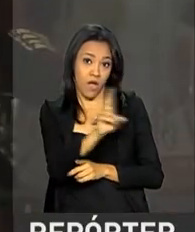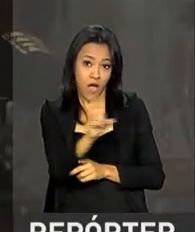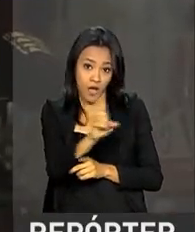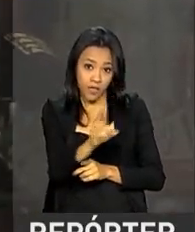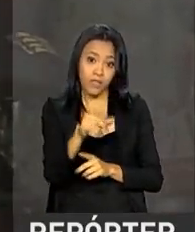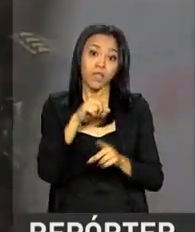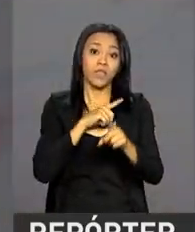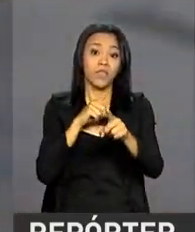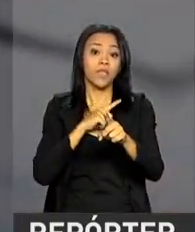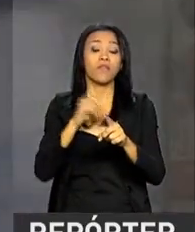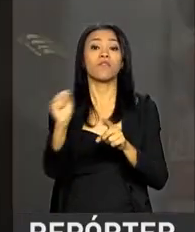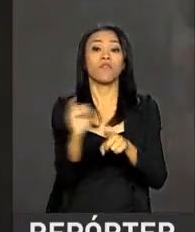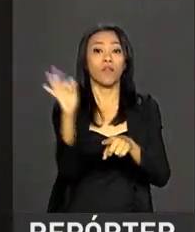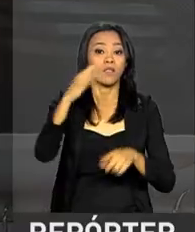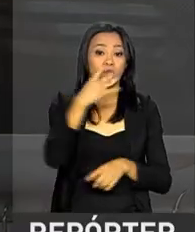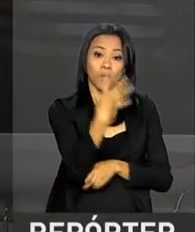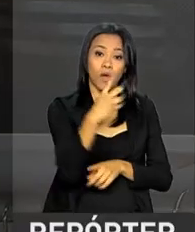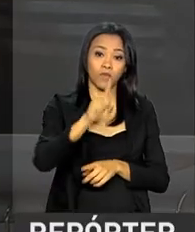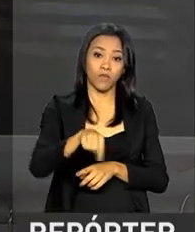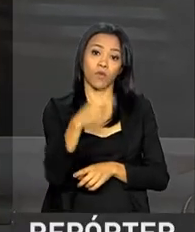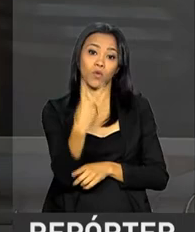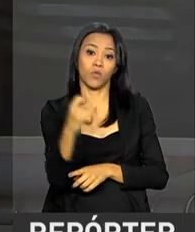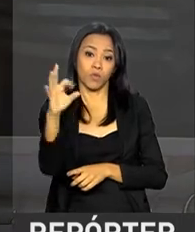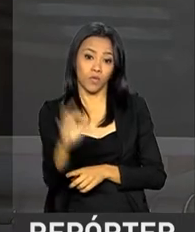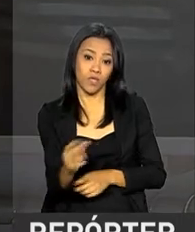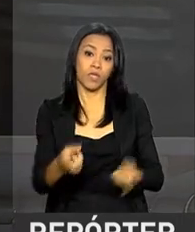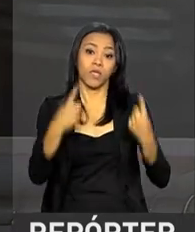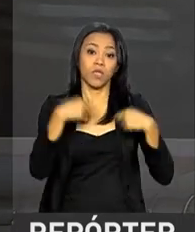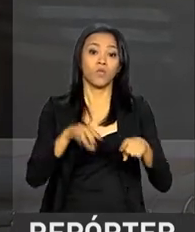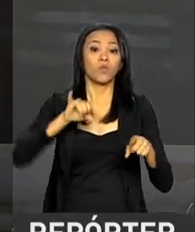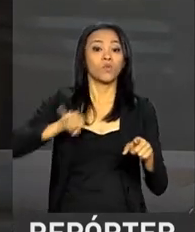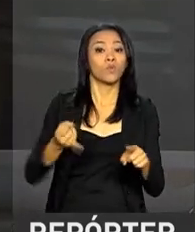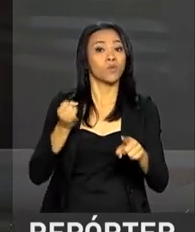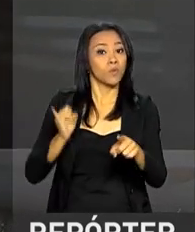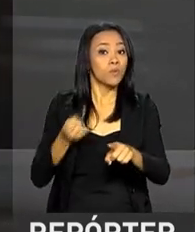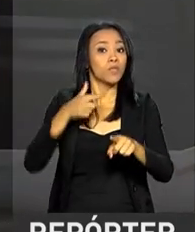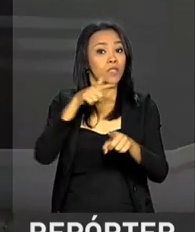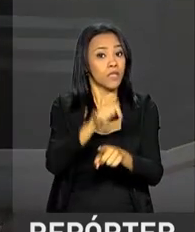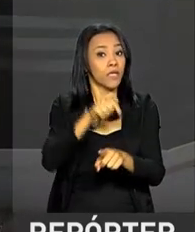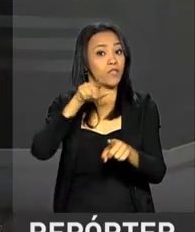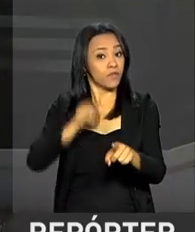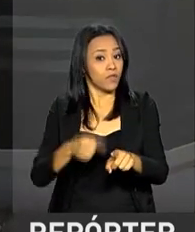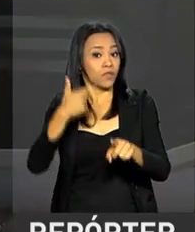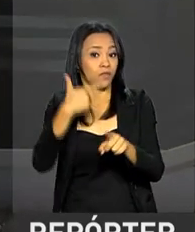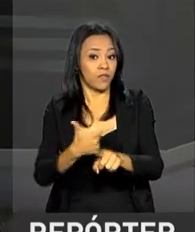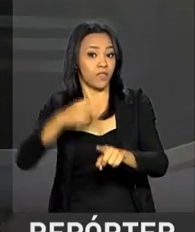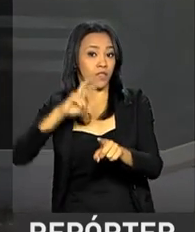de 4,2%, taxa de juros básica da economia, a Selic, de